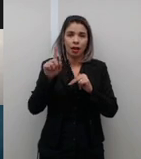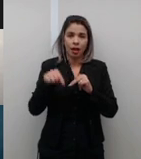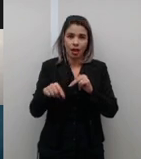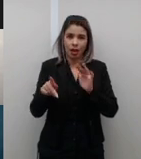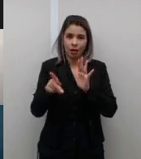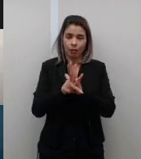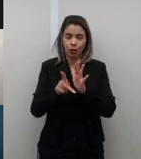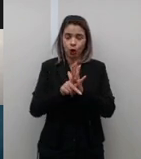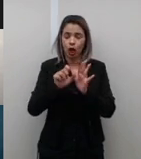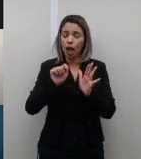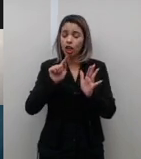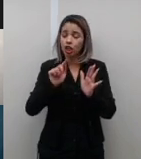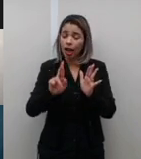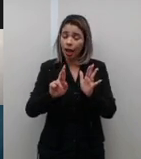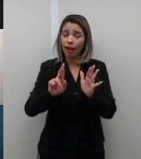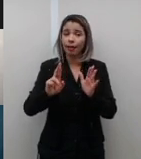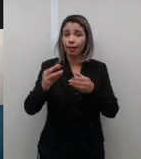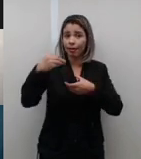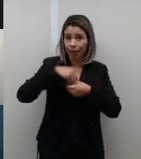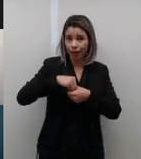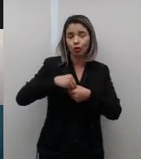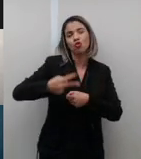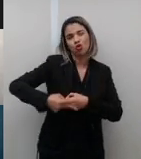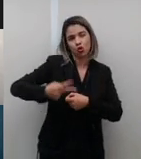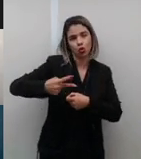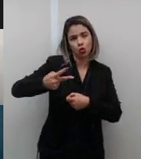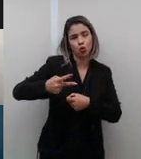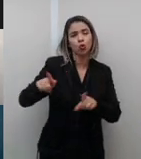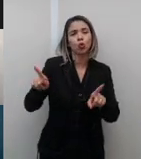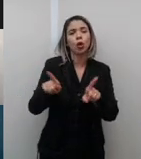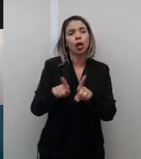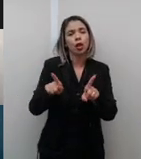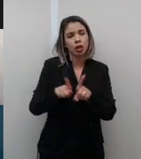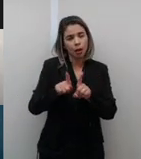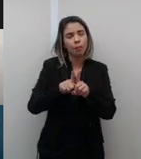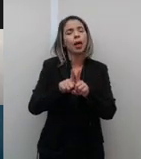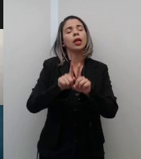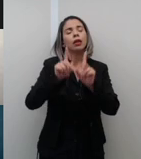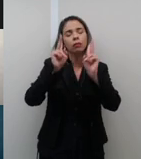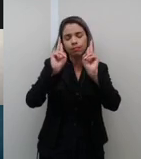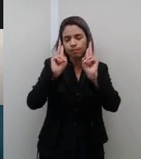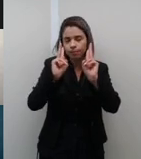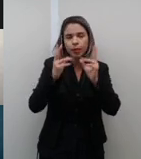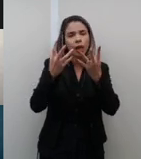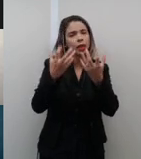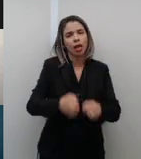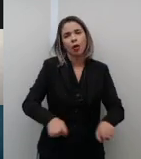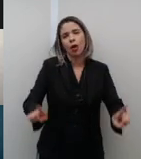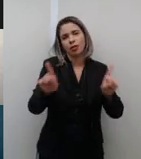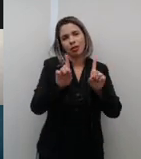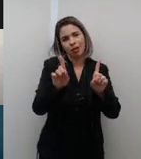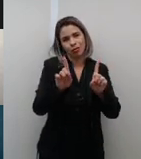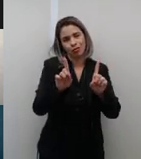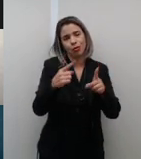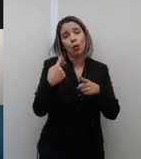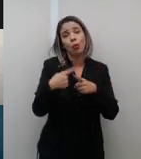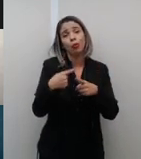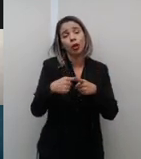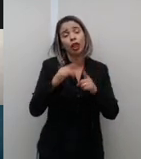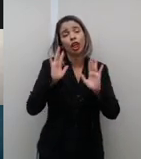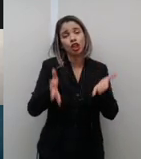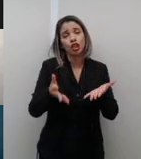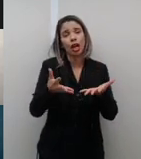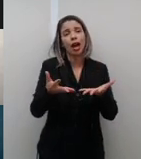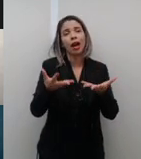interno, também encaminho no sentido do desprovimento, já que estou desprovendo